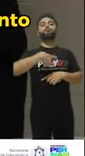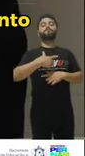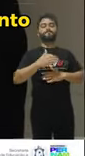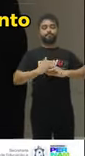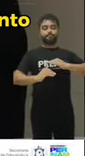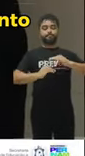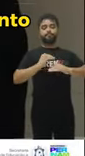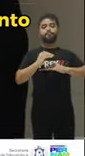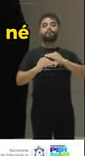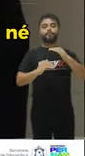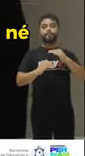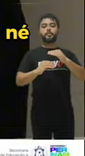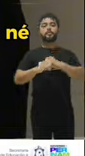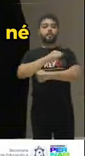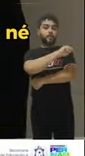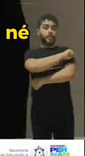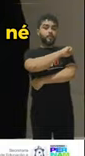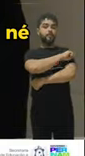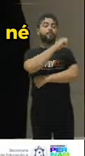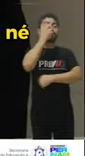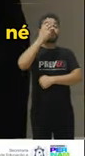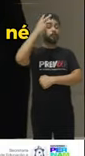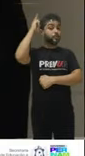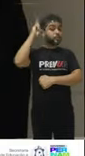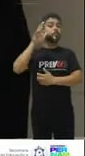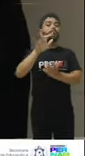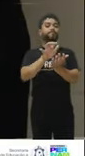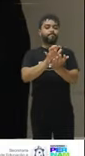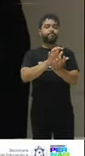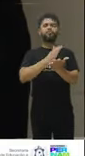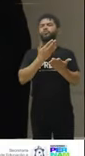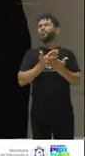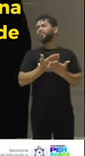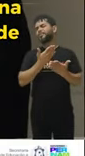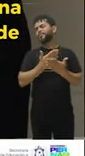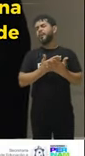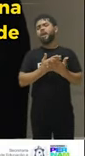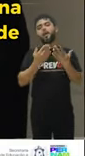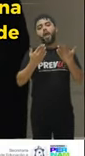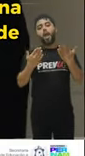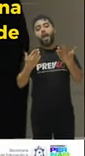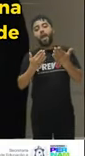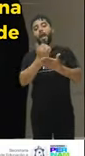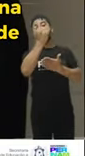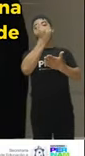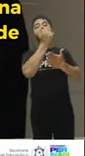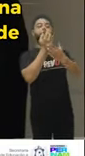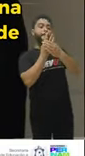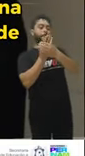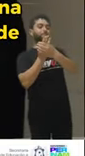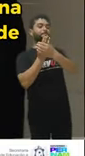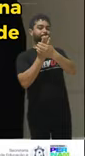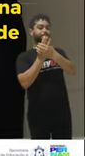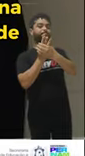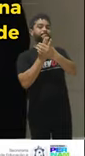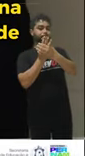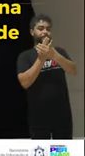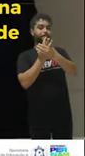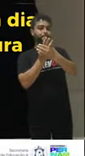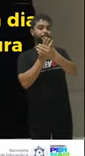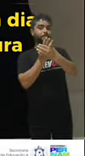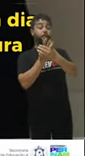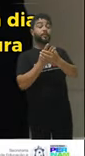pessoa. Fui aluna do PREVUP, né? Estudei bastante e consegui aprovação na Universidade Federal de